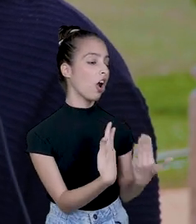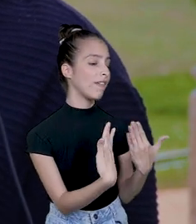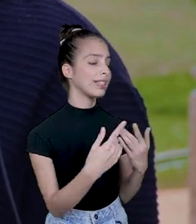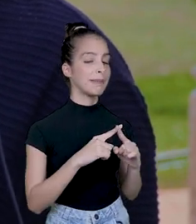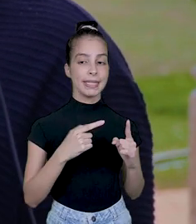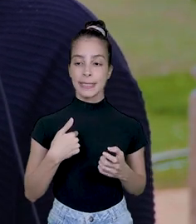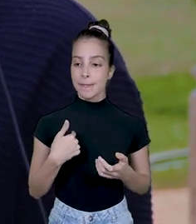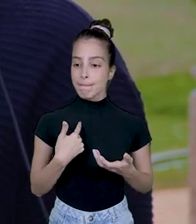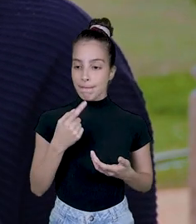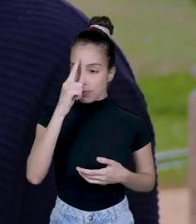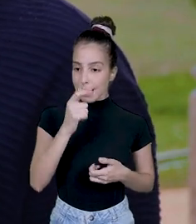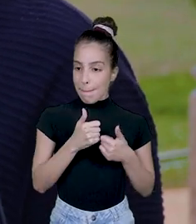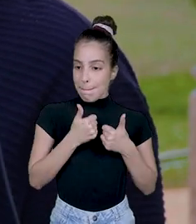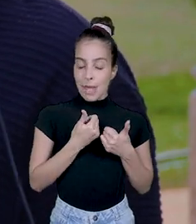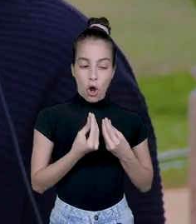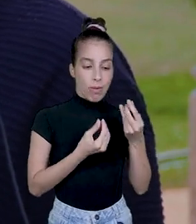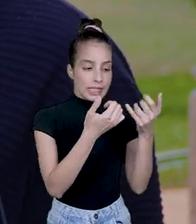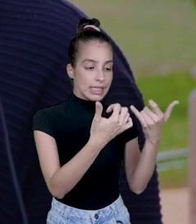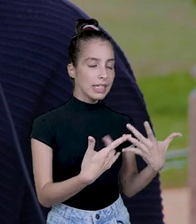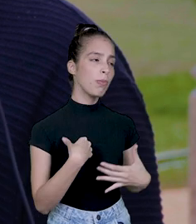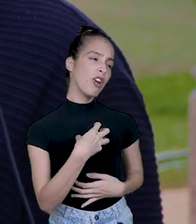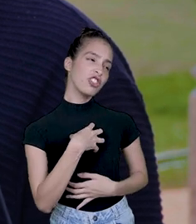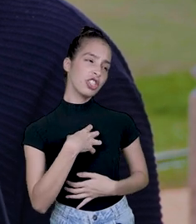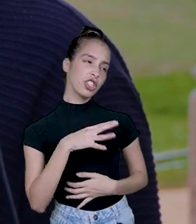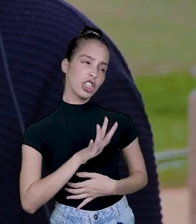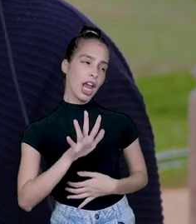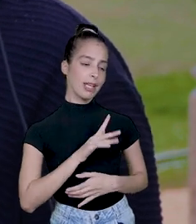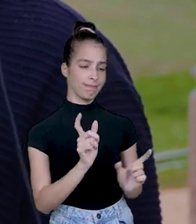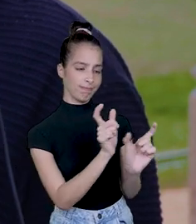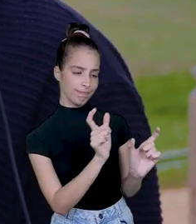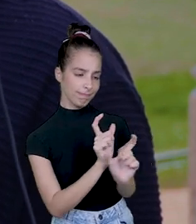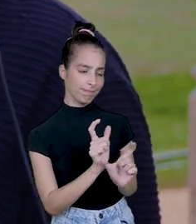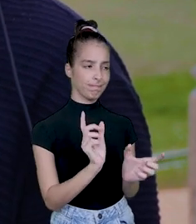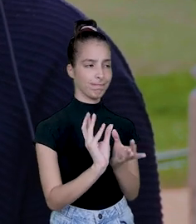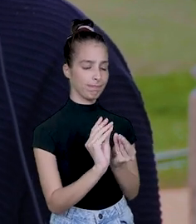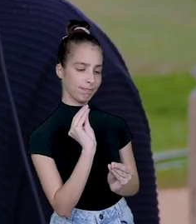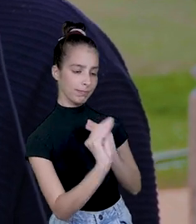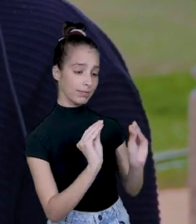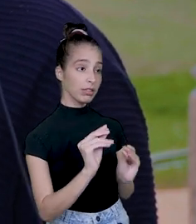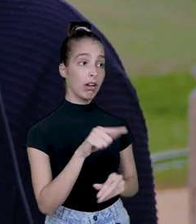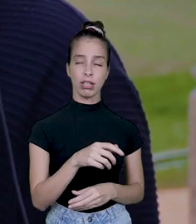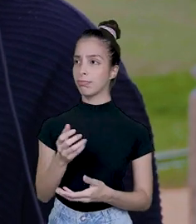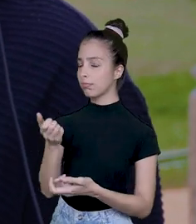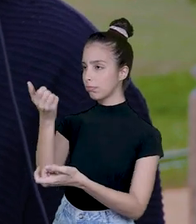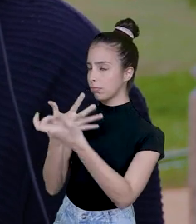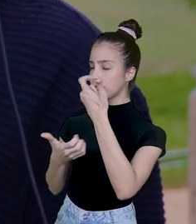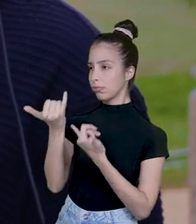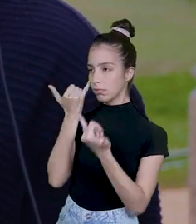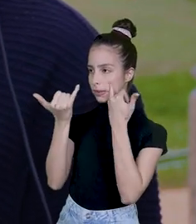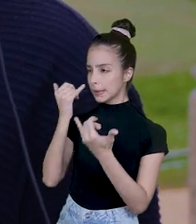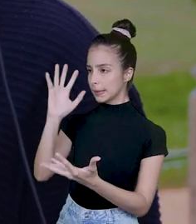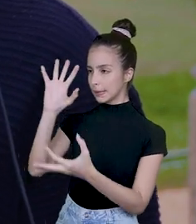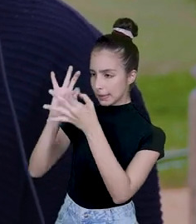o que eu quero eu coloco do meu jeito e ela vai a chance dela entender é muito alta certo e a questão dela criar